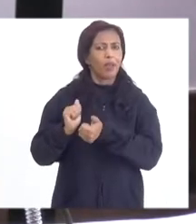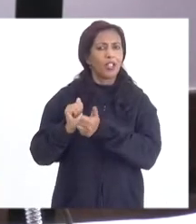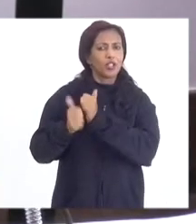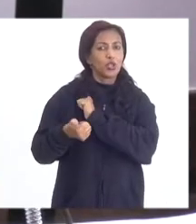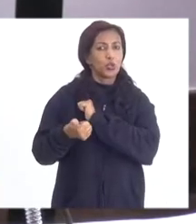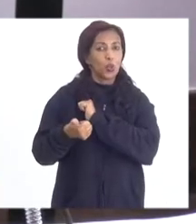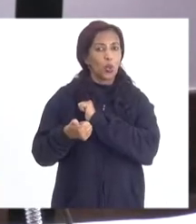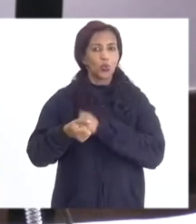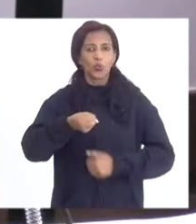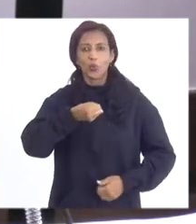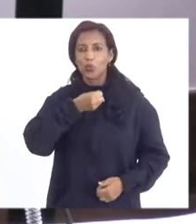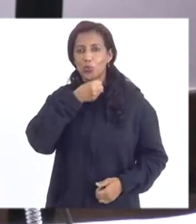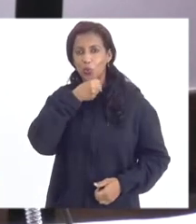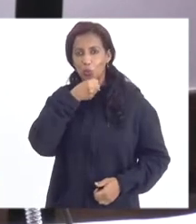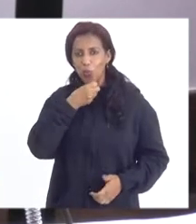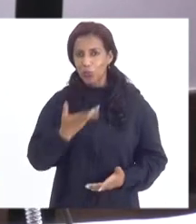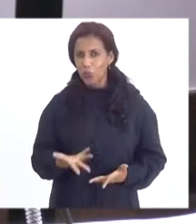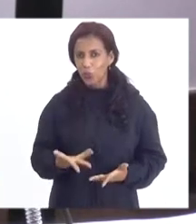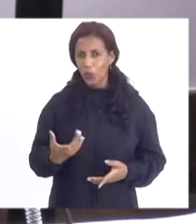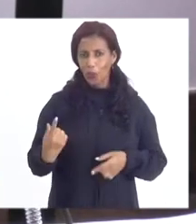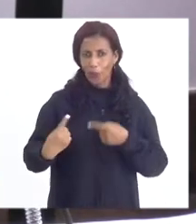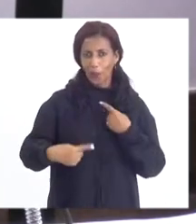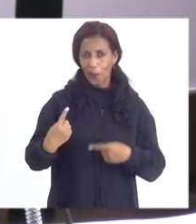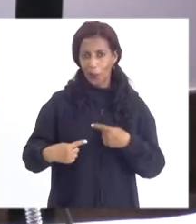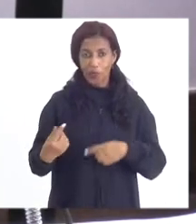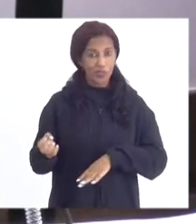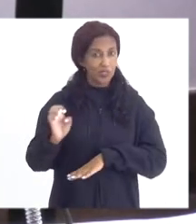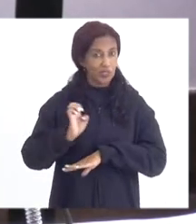para idosos, a política